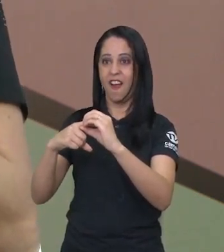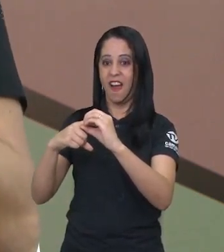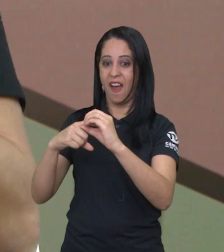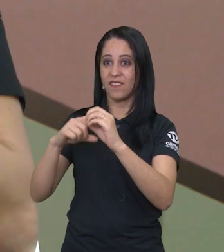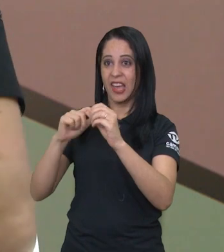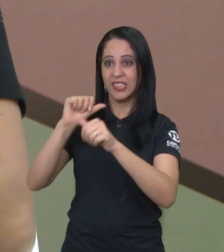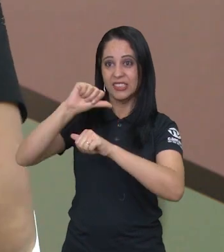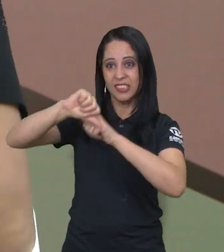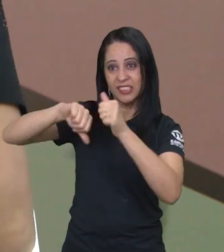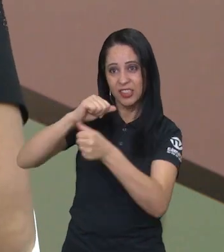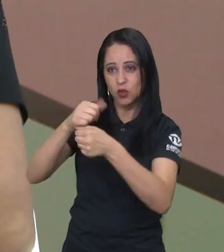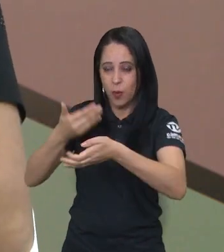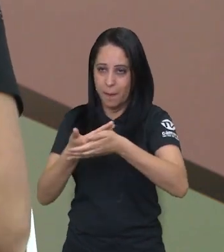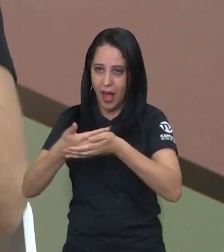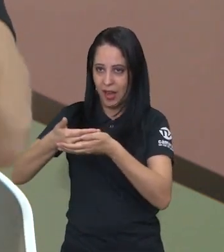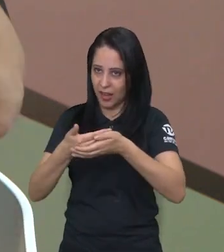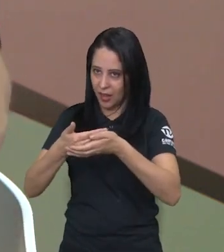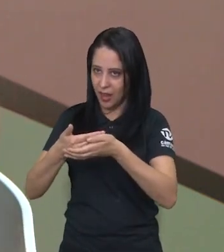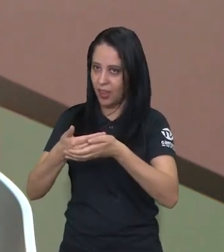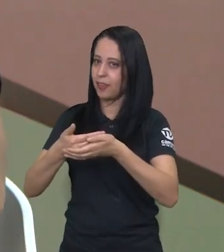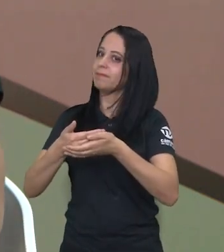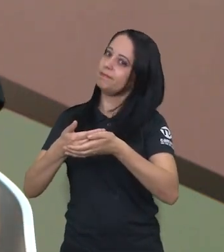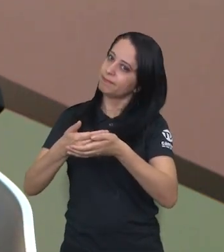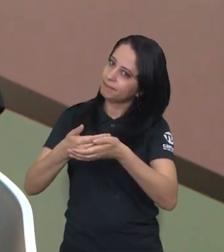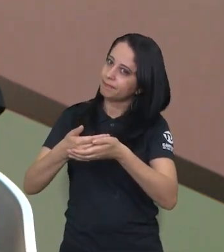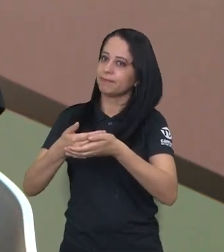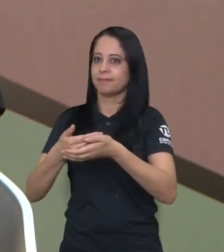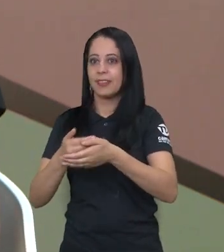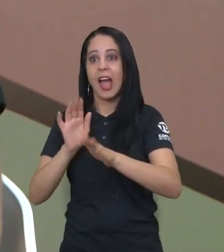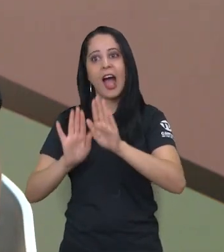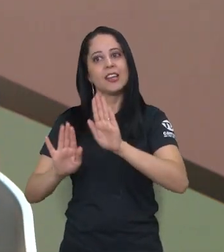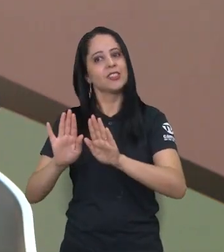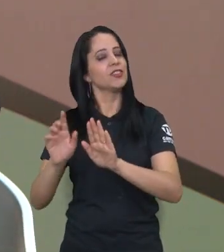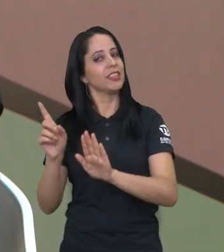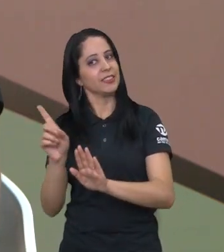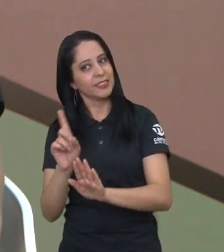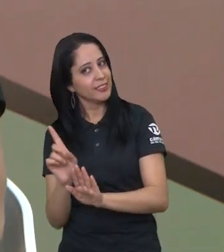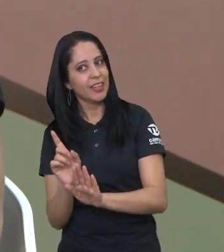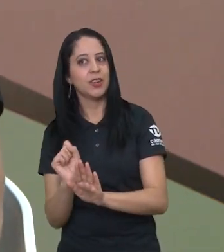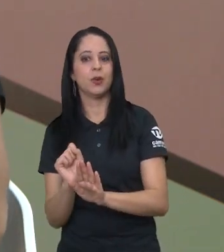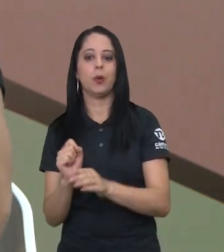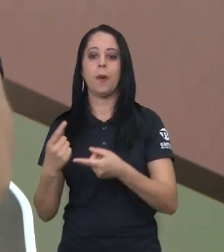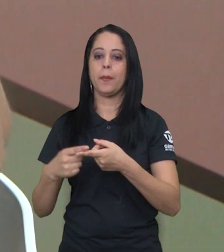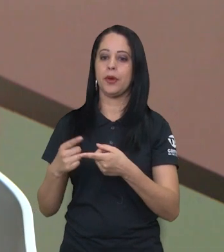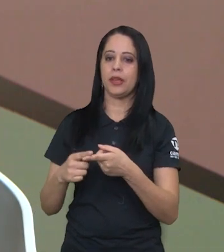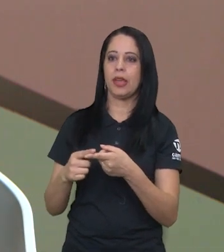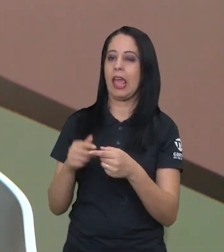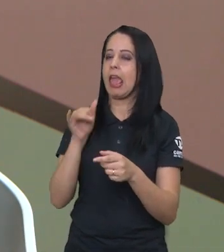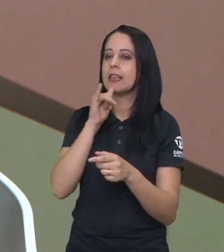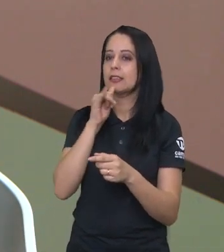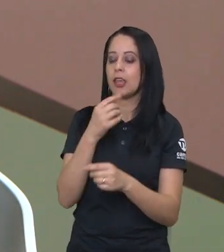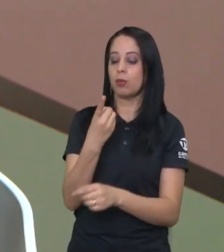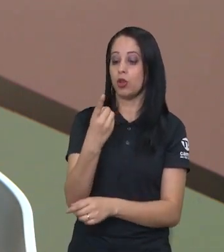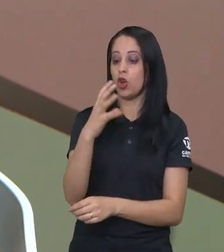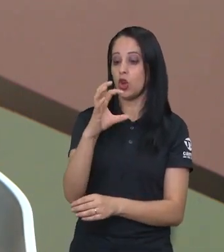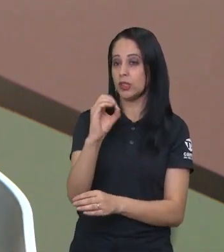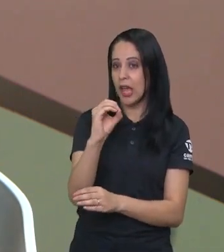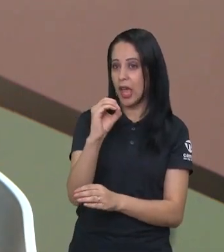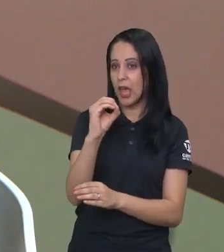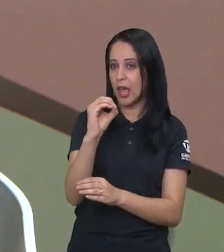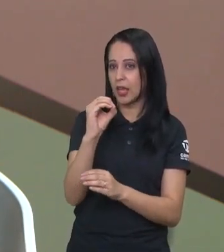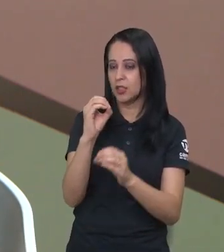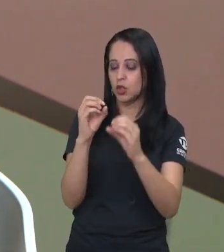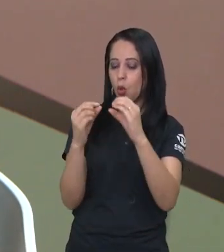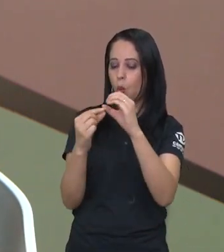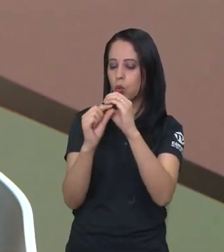Não. A gente brinca que em reprodução humana a gente tem o funil da reprodução. Às vezes você tem lá 10 óvulos, você vai ter uma perda